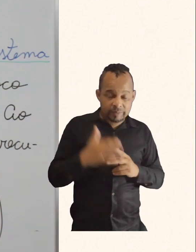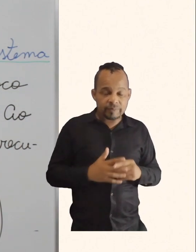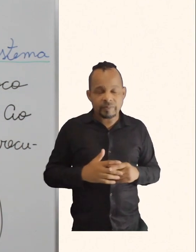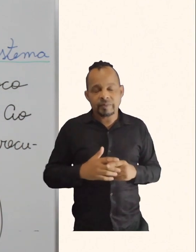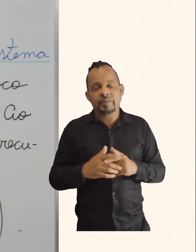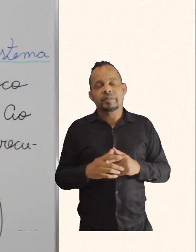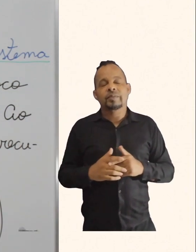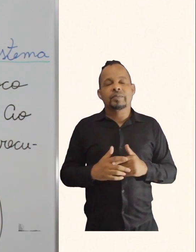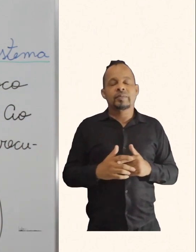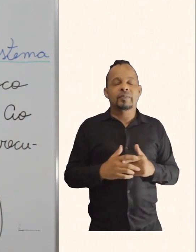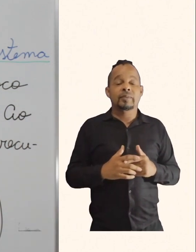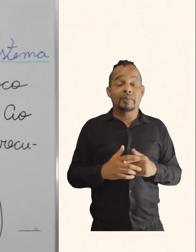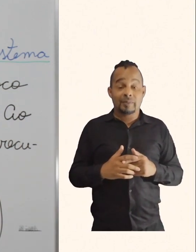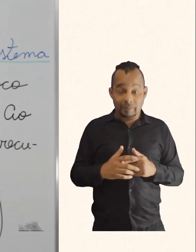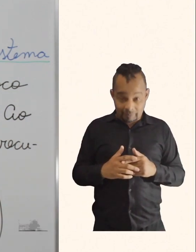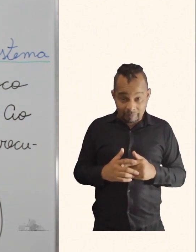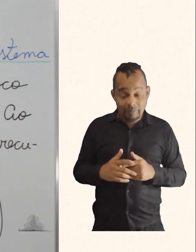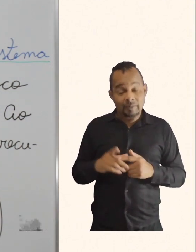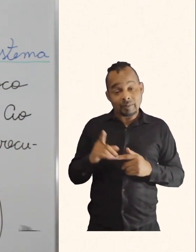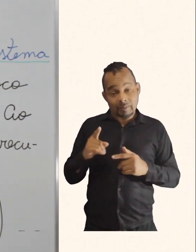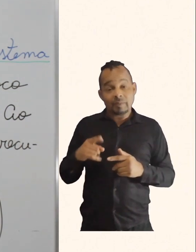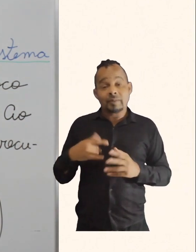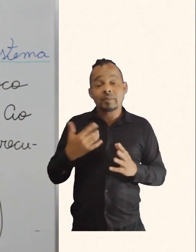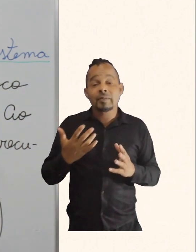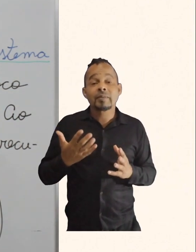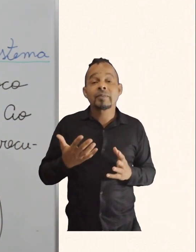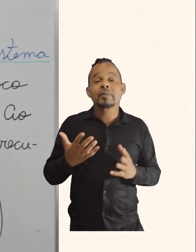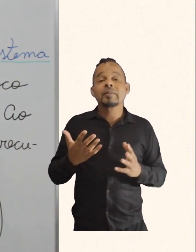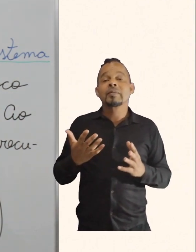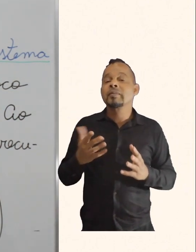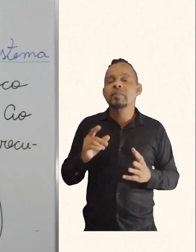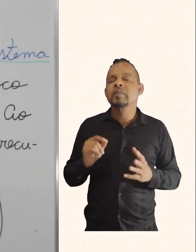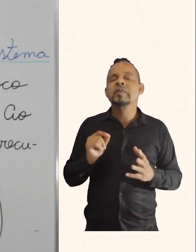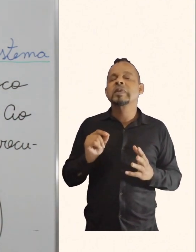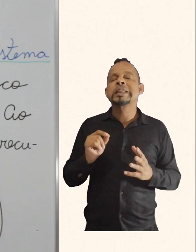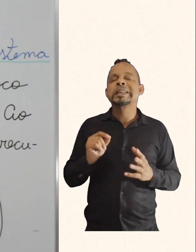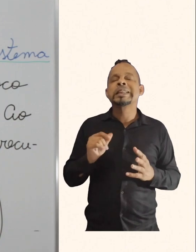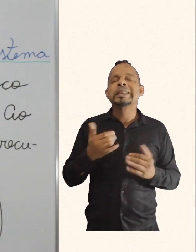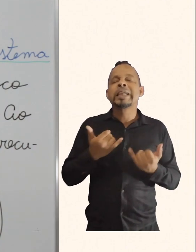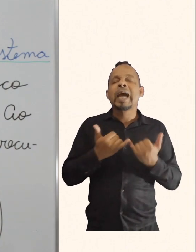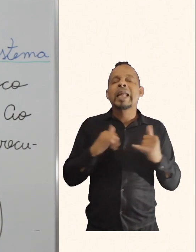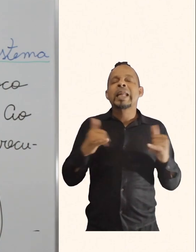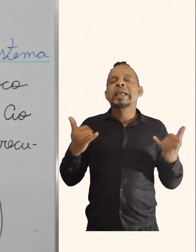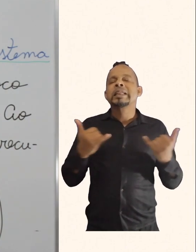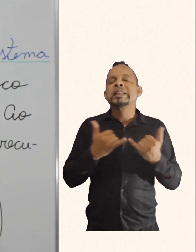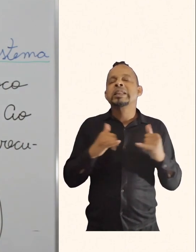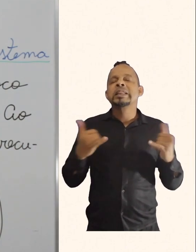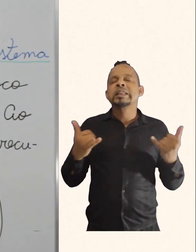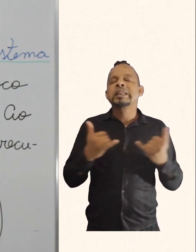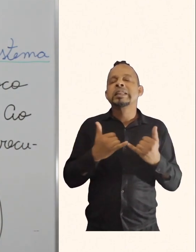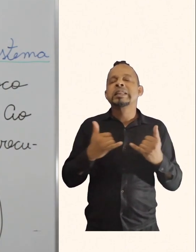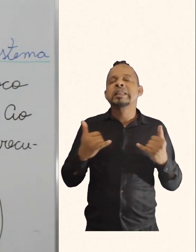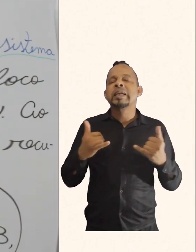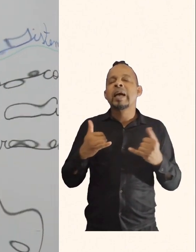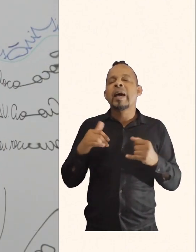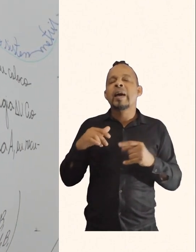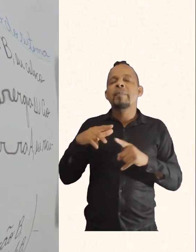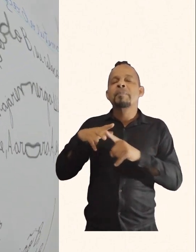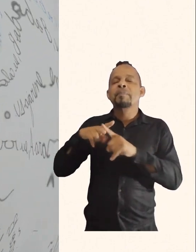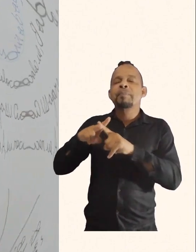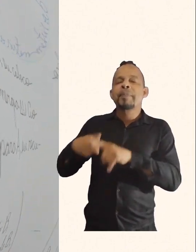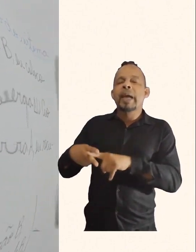em caminhar um pouquinho mais, vamos definir o que é energia